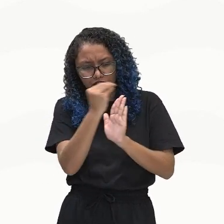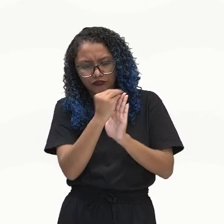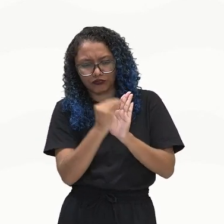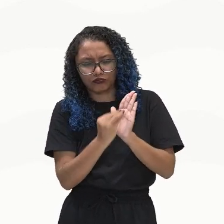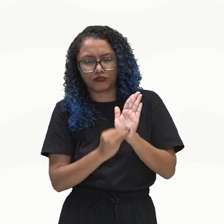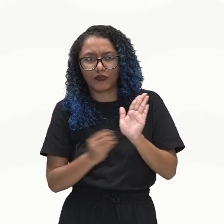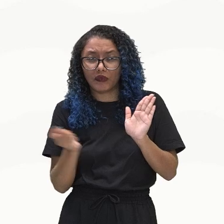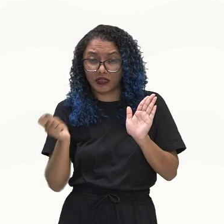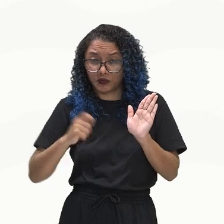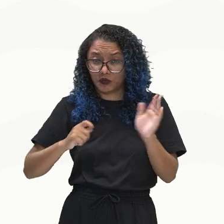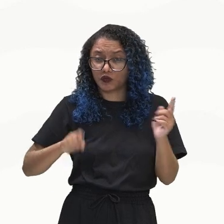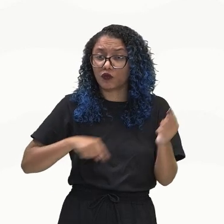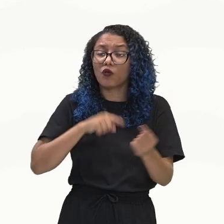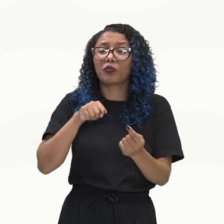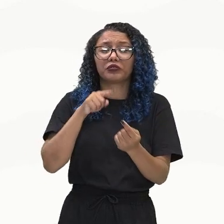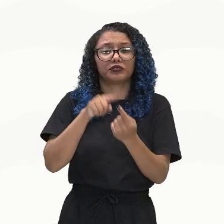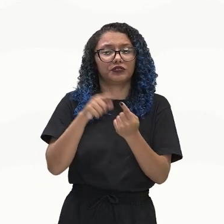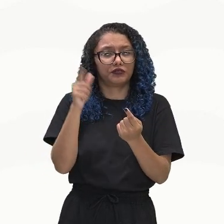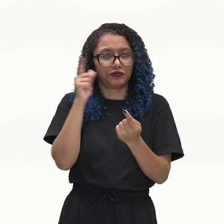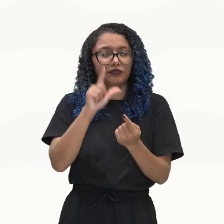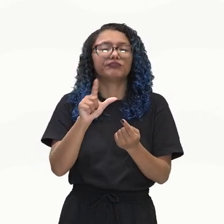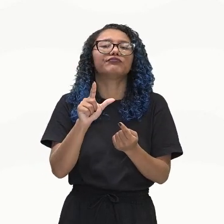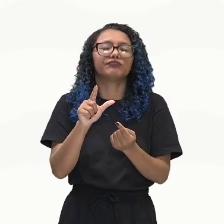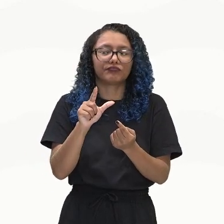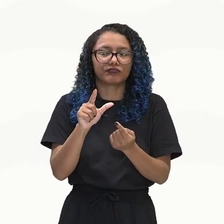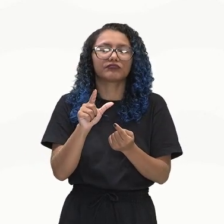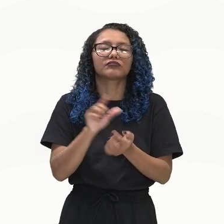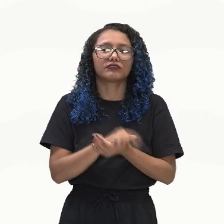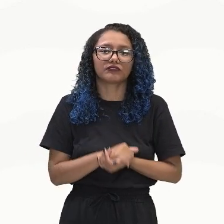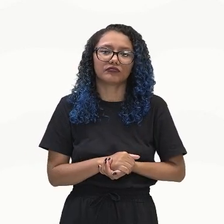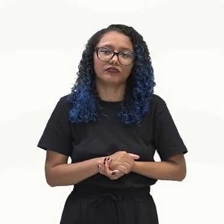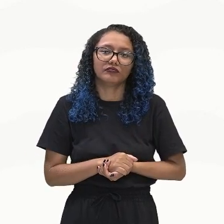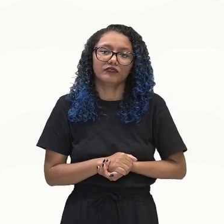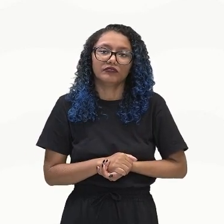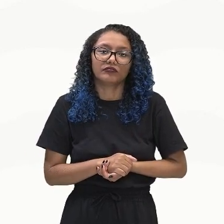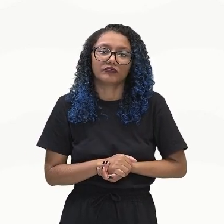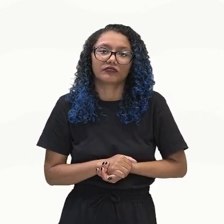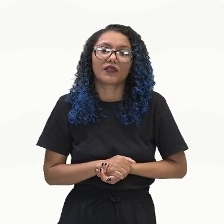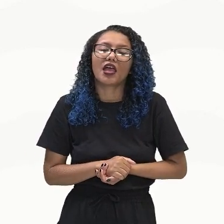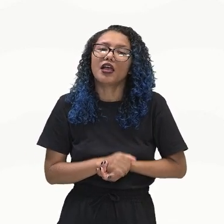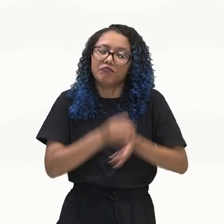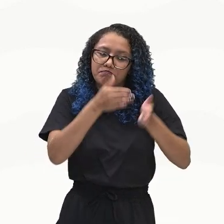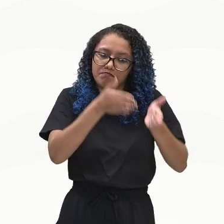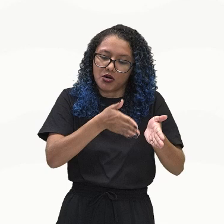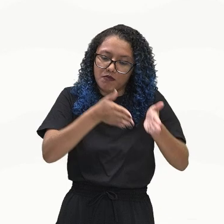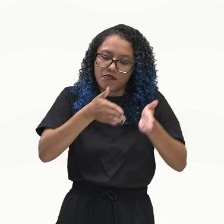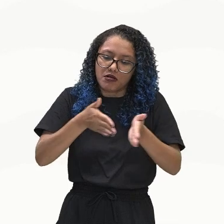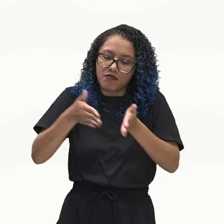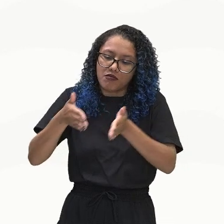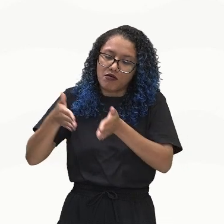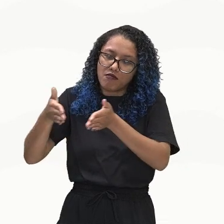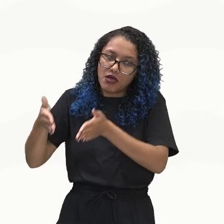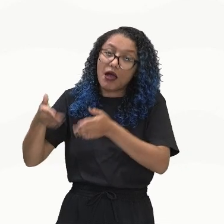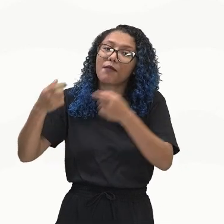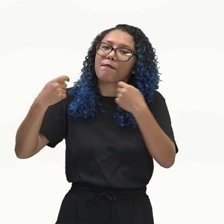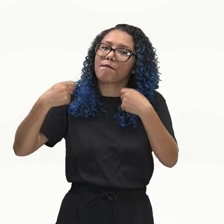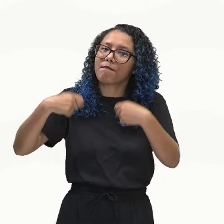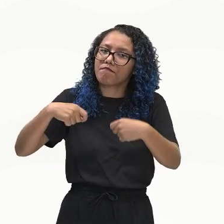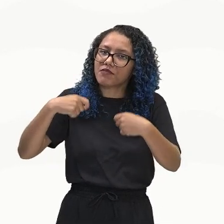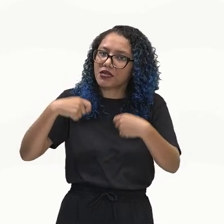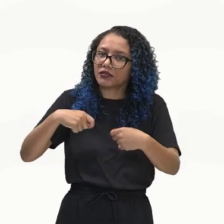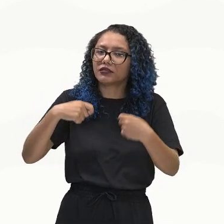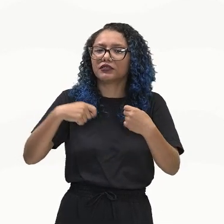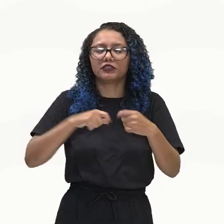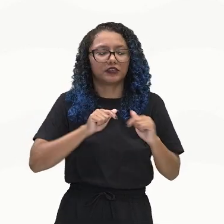um objetivo. Então, estamos falando de passos que nós devemos fazer para atingirmos o